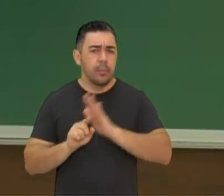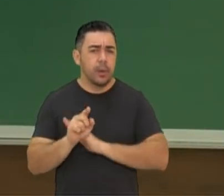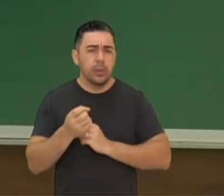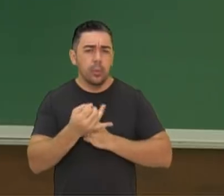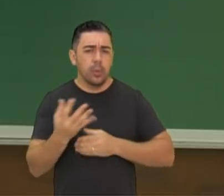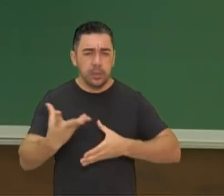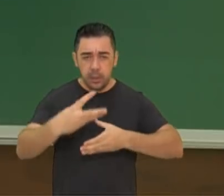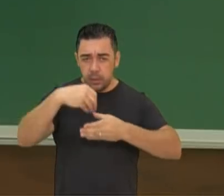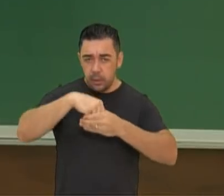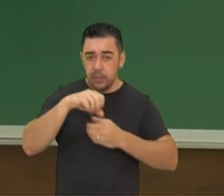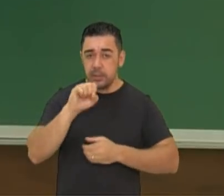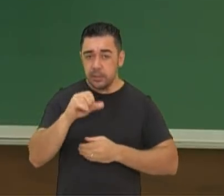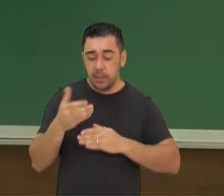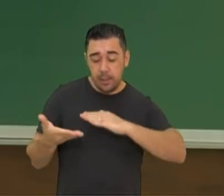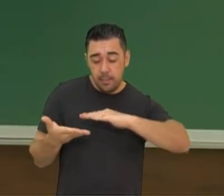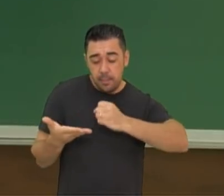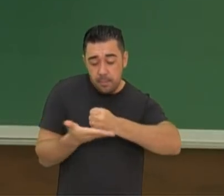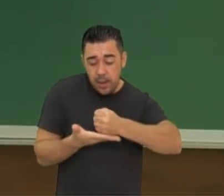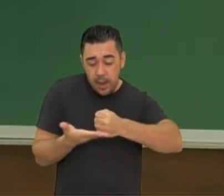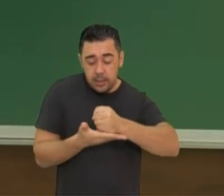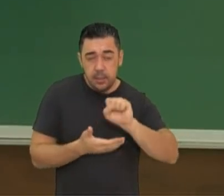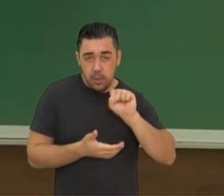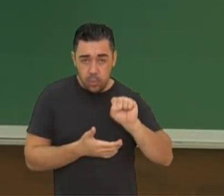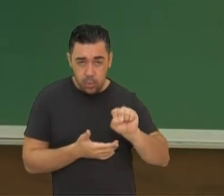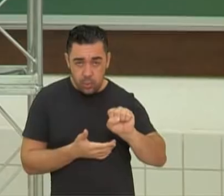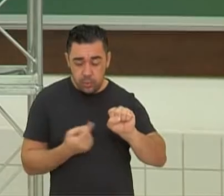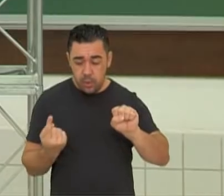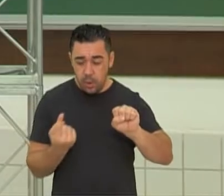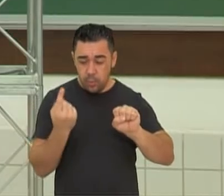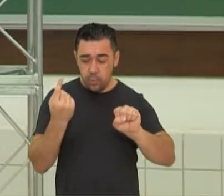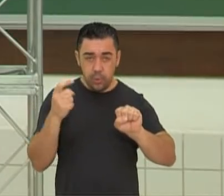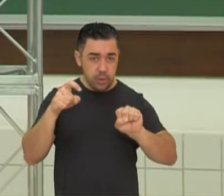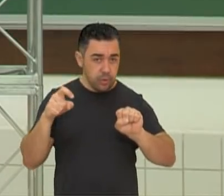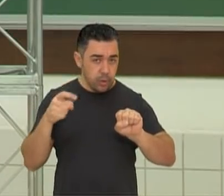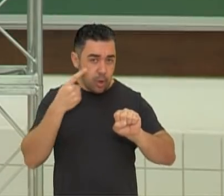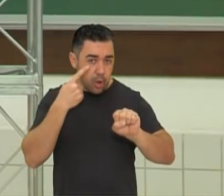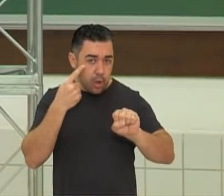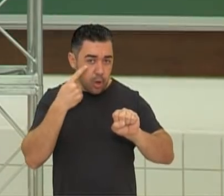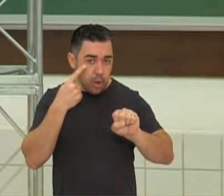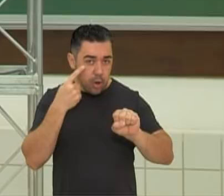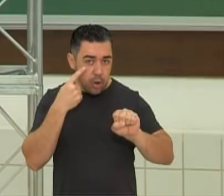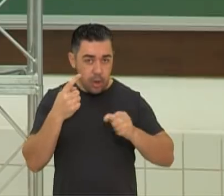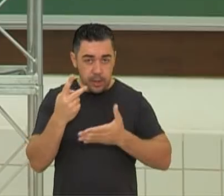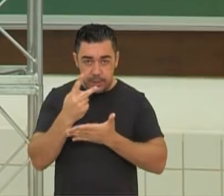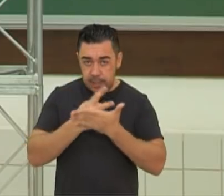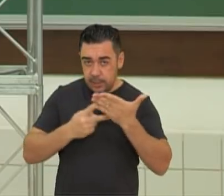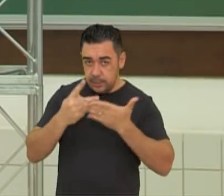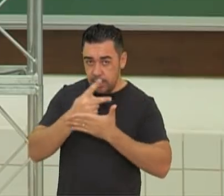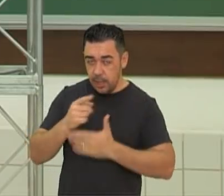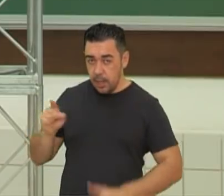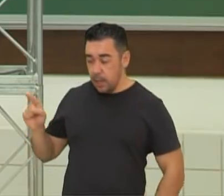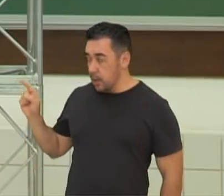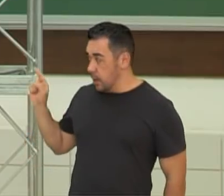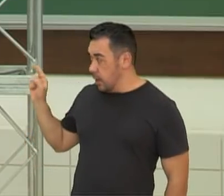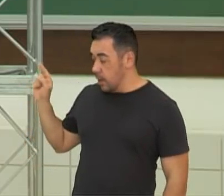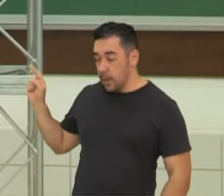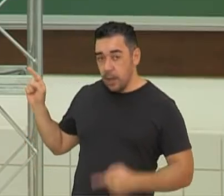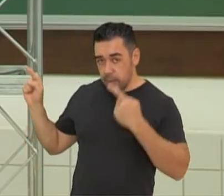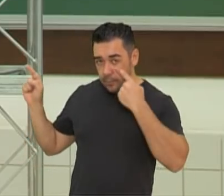área da base é 8 e a altura é x? Então eu fiz um desenho aqui no quadro para representar essa situação que nós